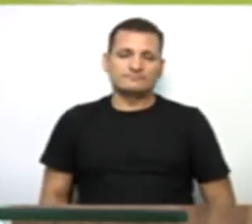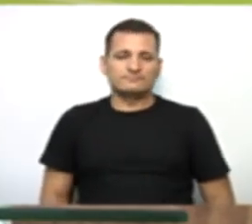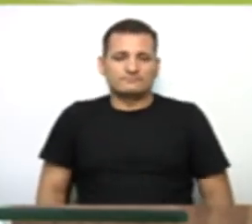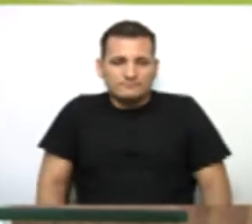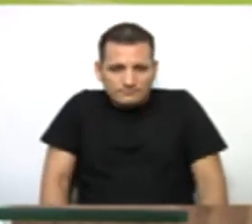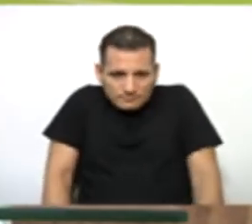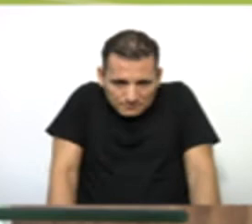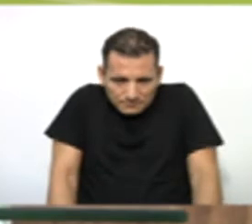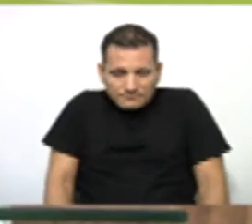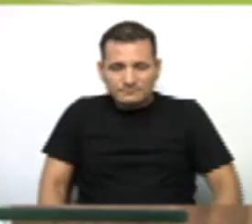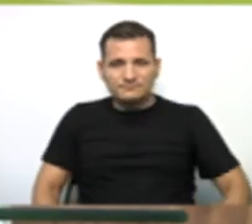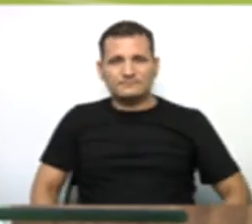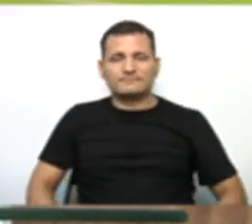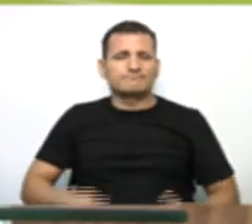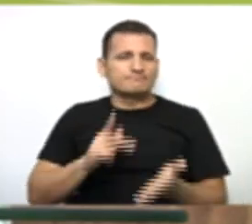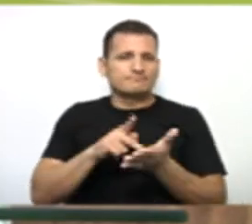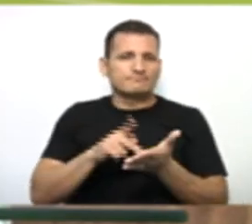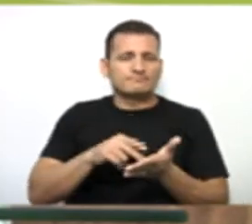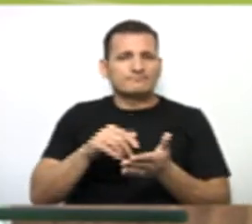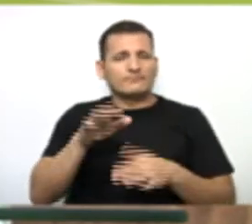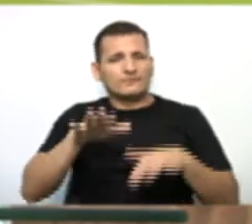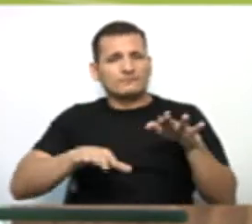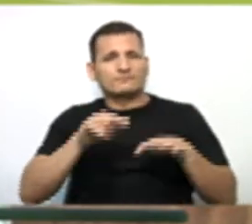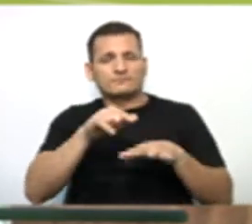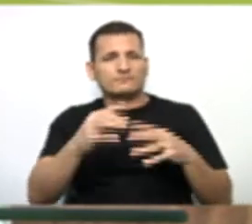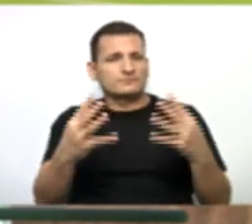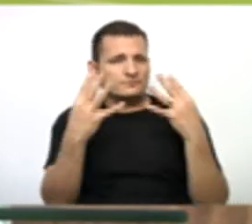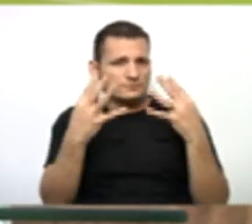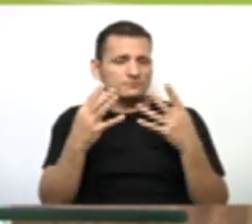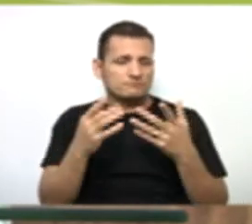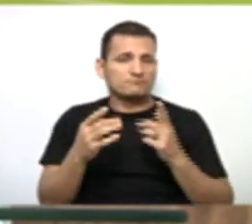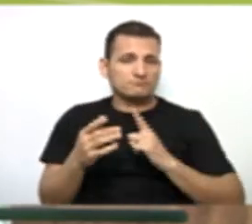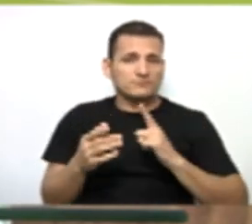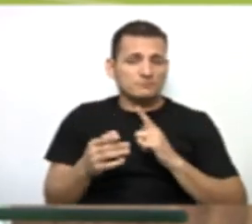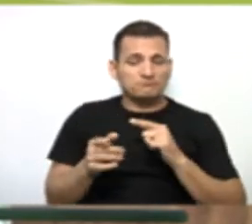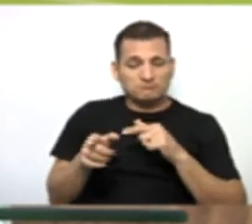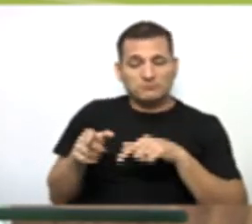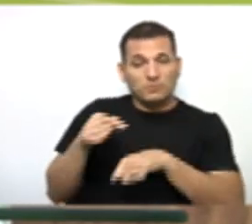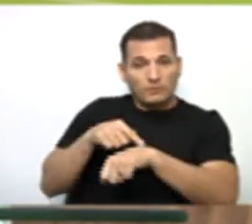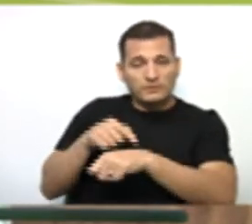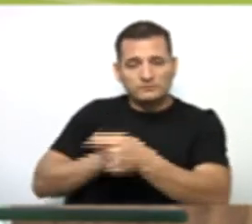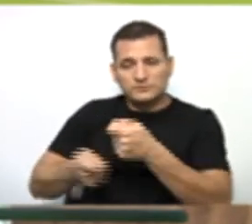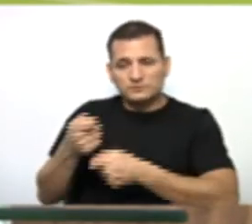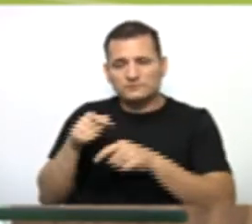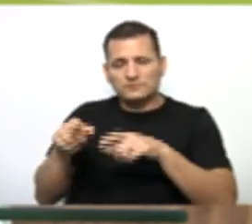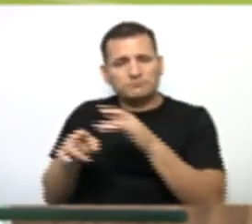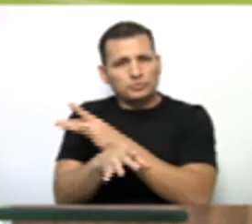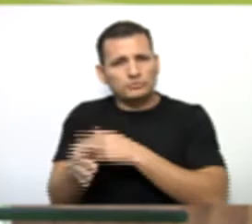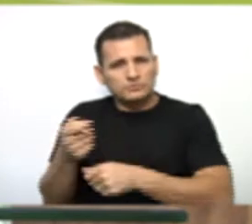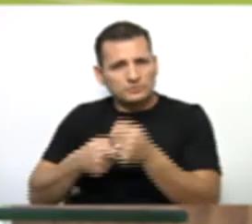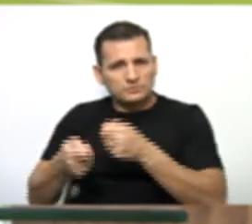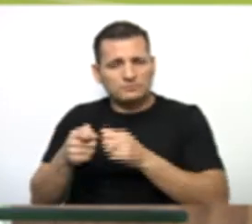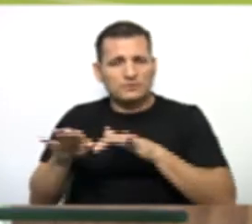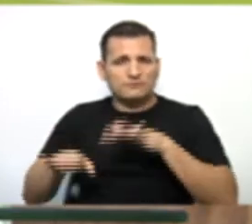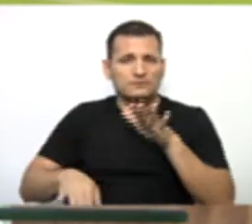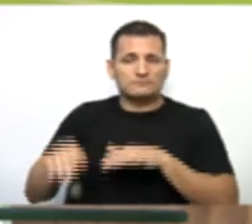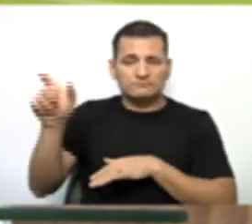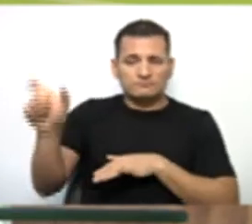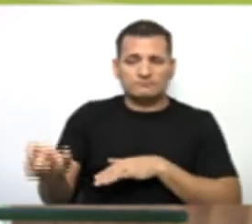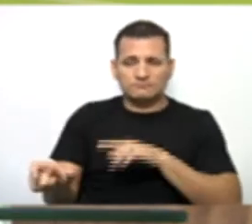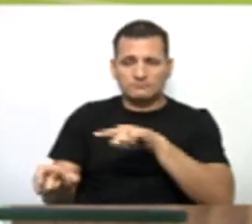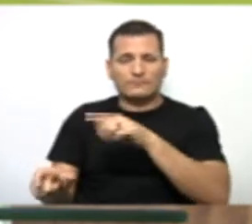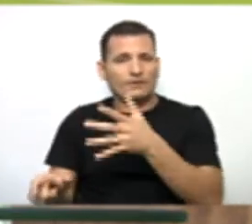Essa atenção muitas vezes se reflete no momento da negociação. Você fechando a negociação, muitas vezes a outra parte vai querer